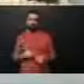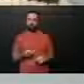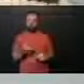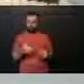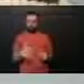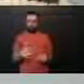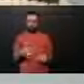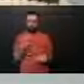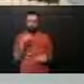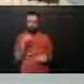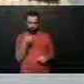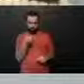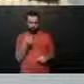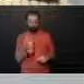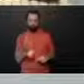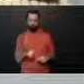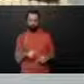bem?